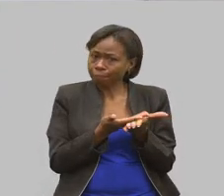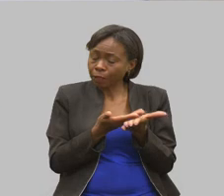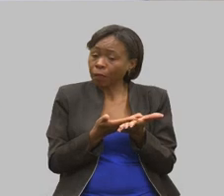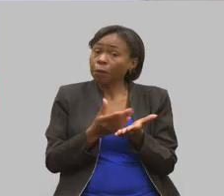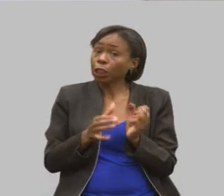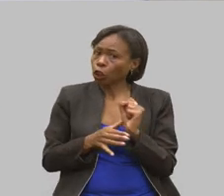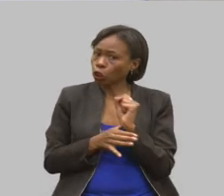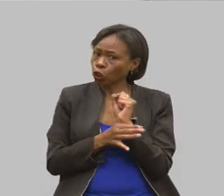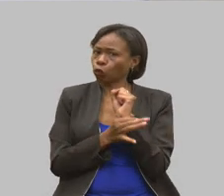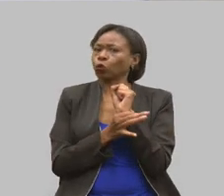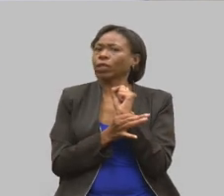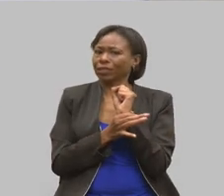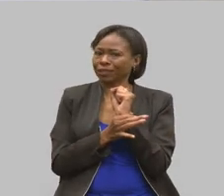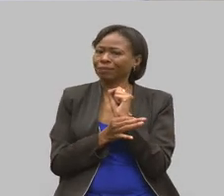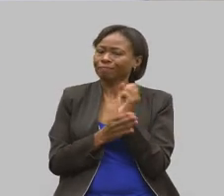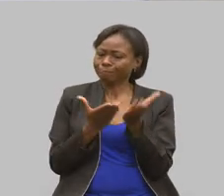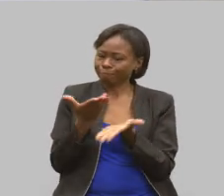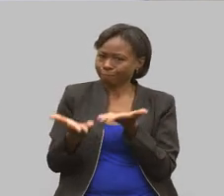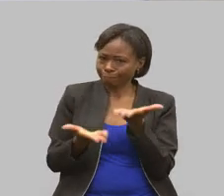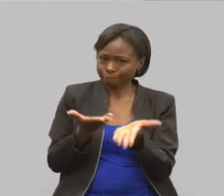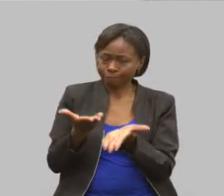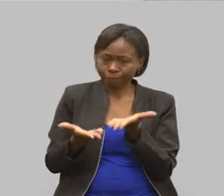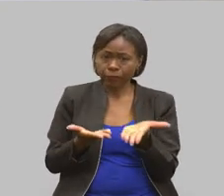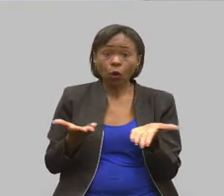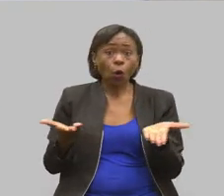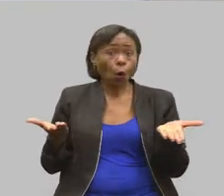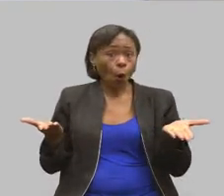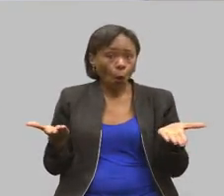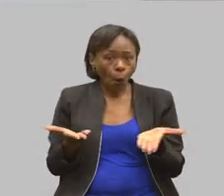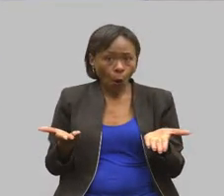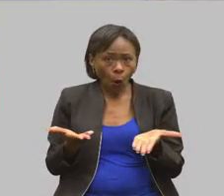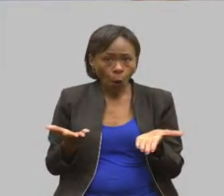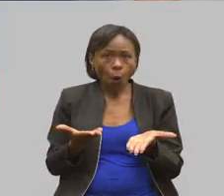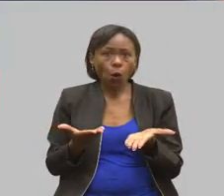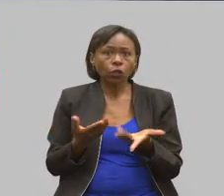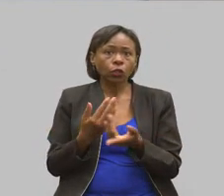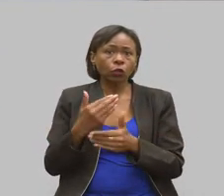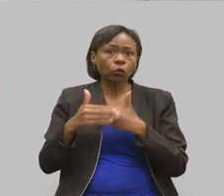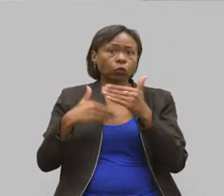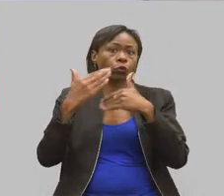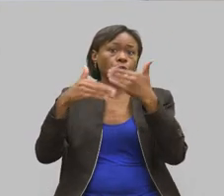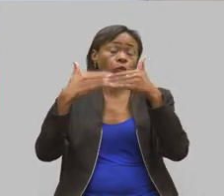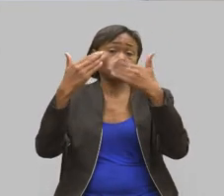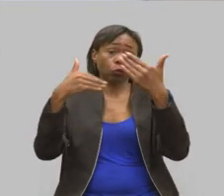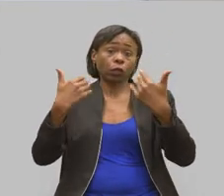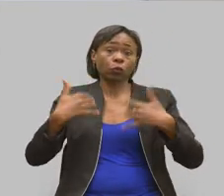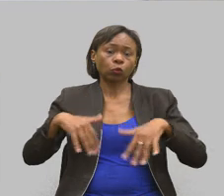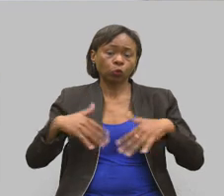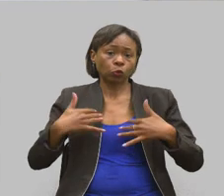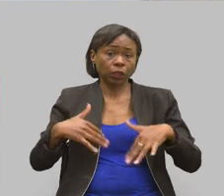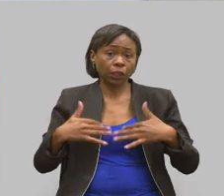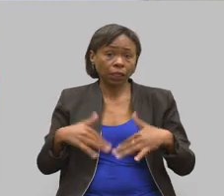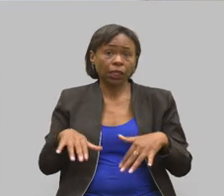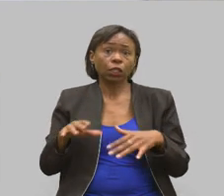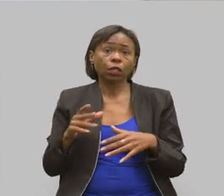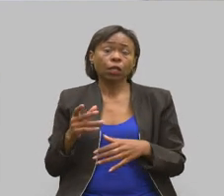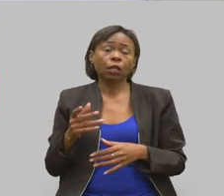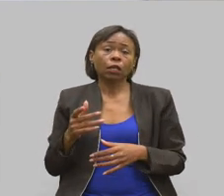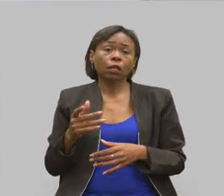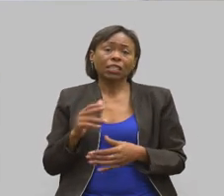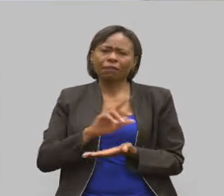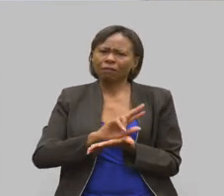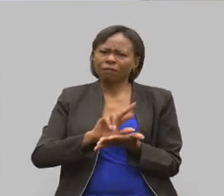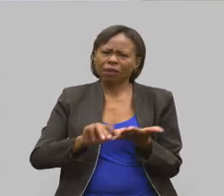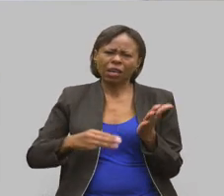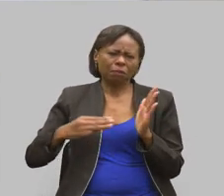então a gente já tem eh hoje avanços muito grandes tanto na terapia quanto na terapia ocupacional eh em vários métodos